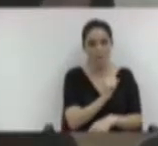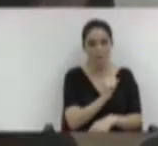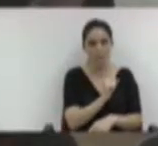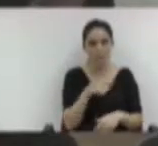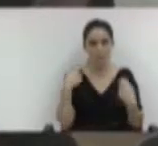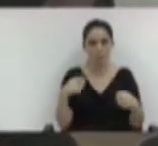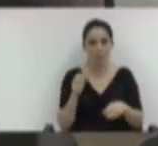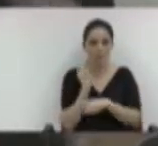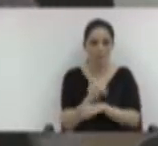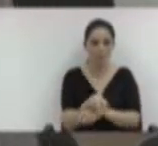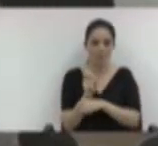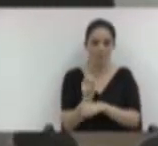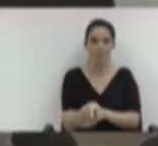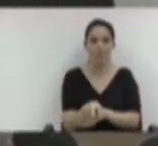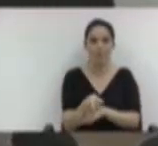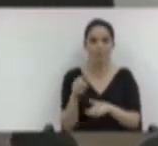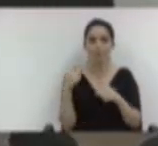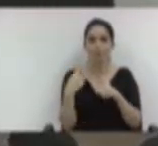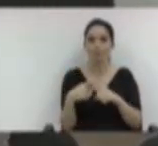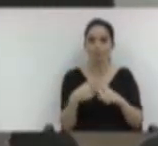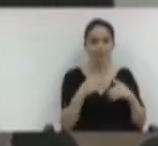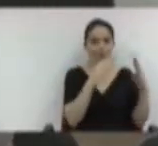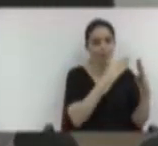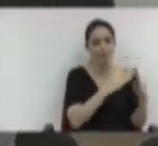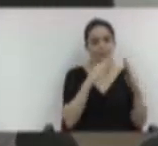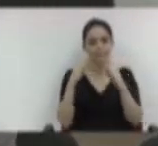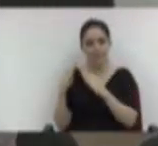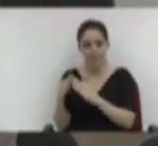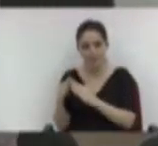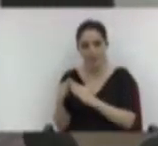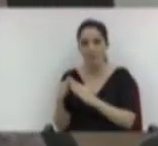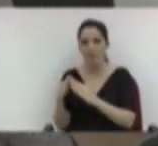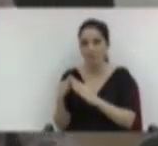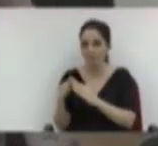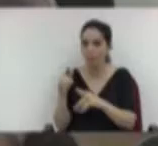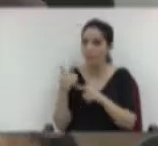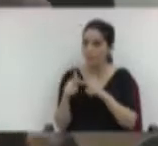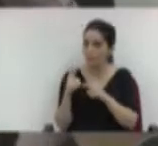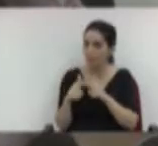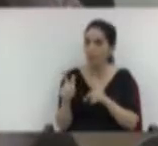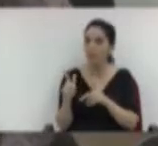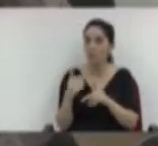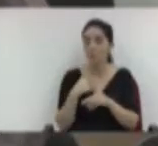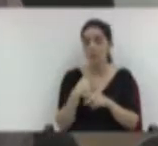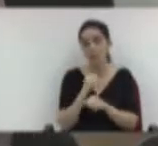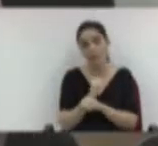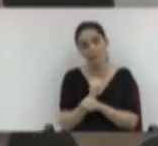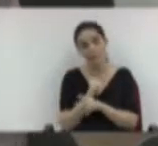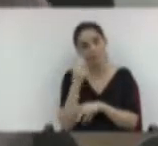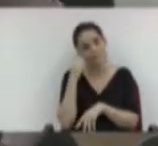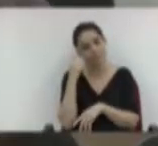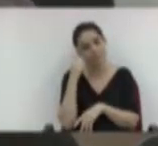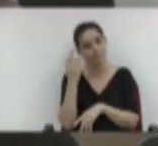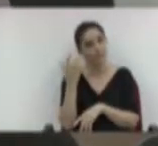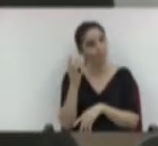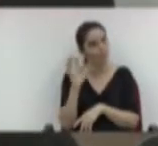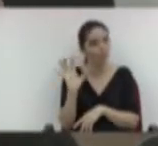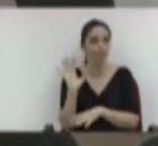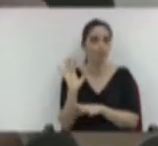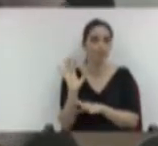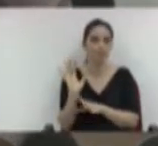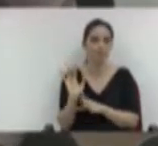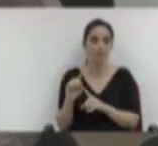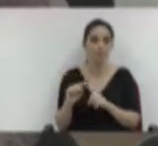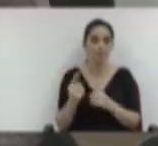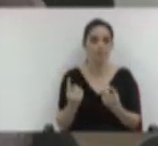momento, porque os vizinhos ali no momento podem ser prejudicados. Espero que isso não aconteça, mas alguns piscinões em